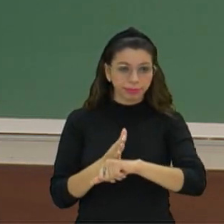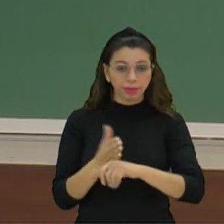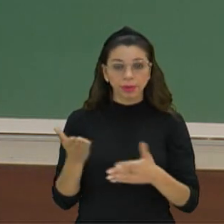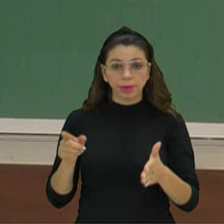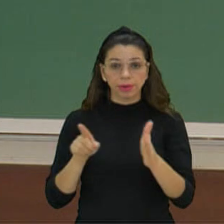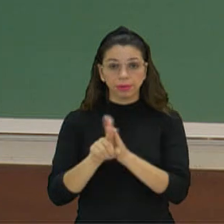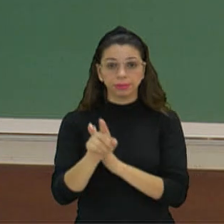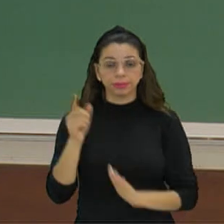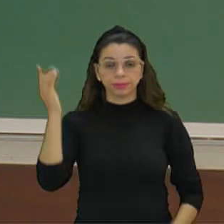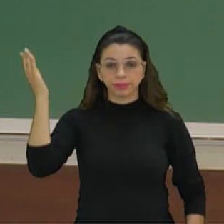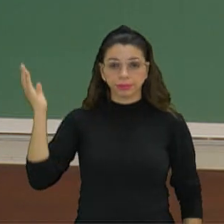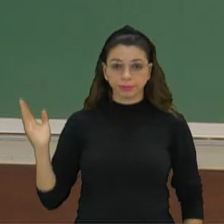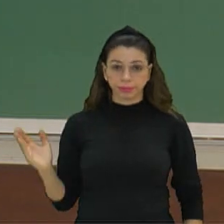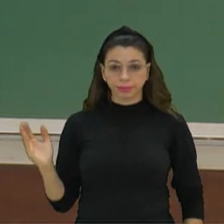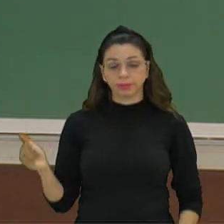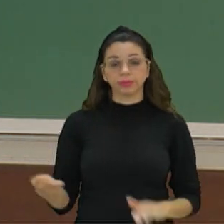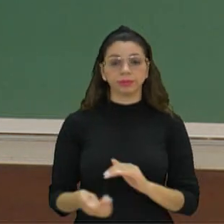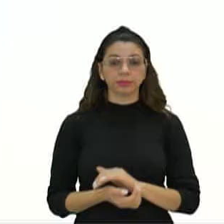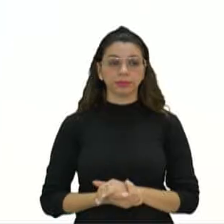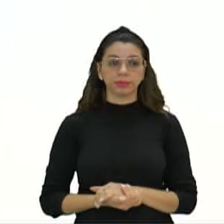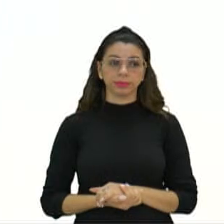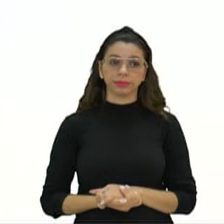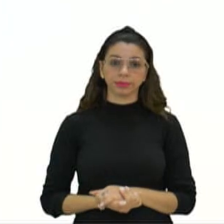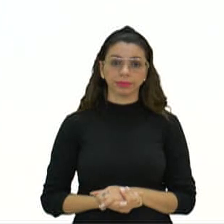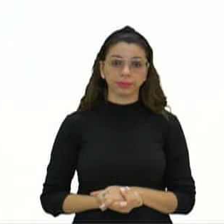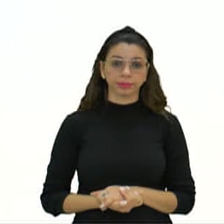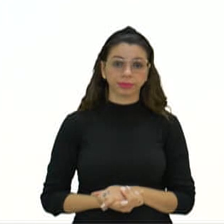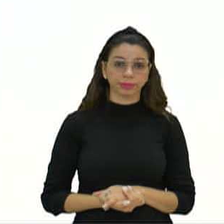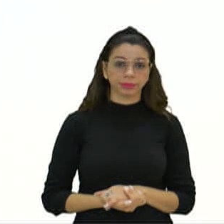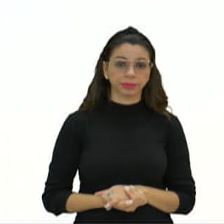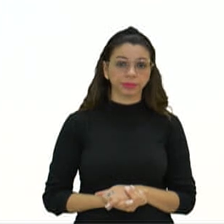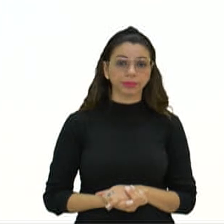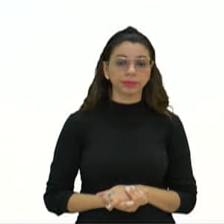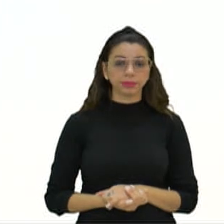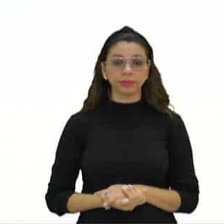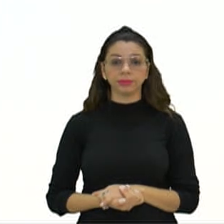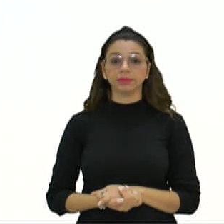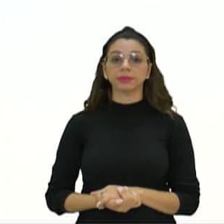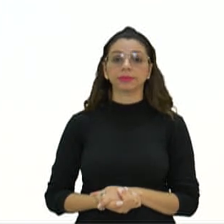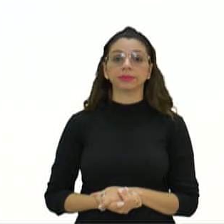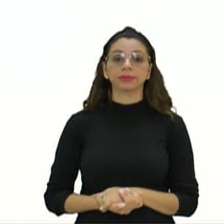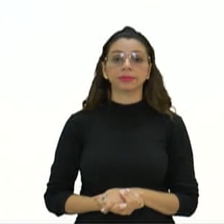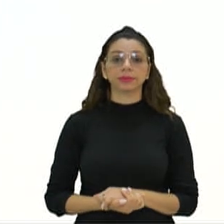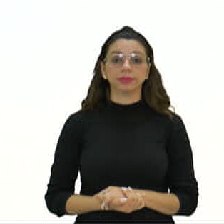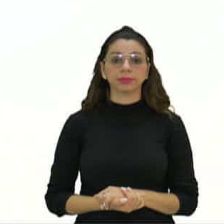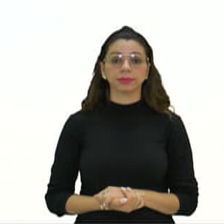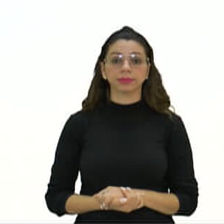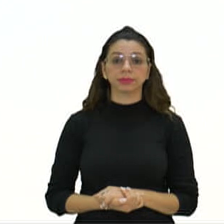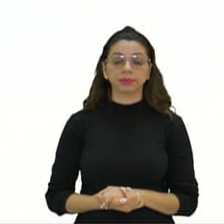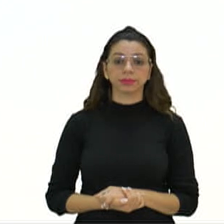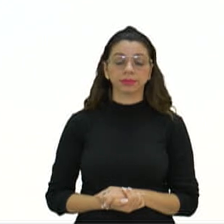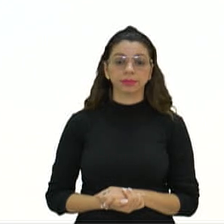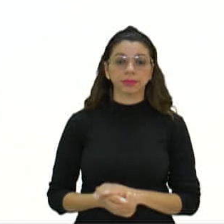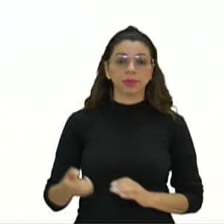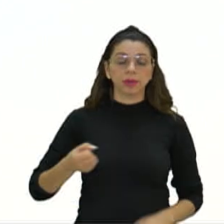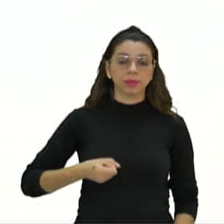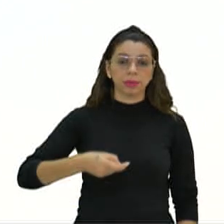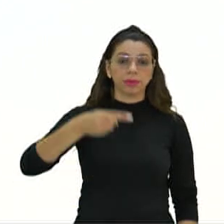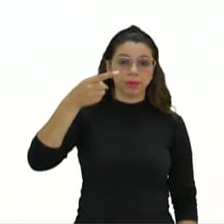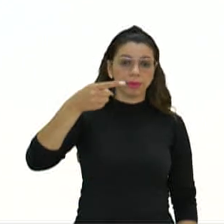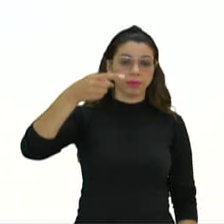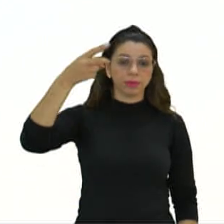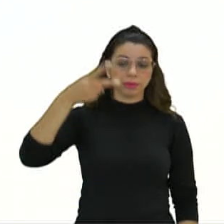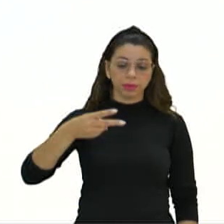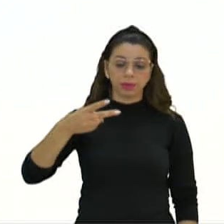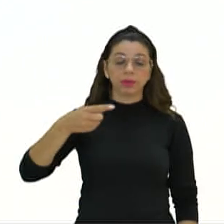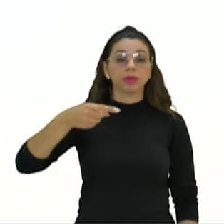nosso quiz. Vejam aqui, ó. Mark the indirect speeches on the following sentences. Número 1 e número 2. A